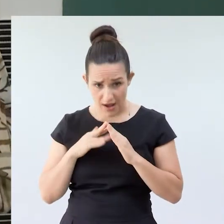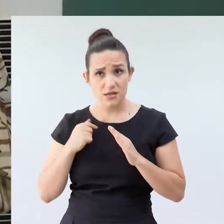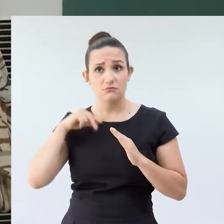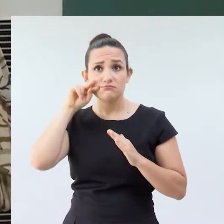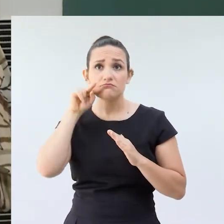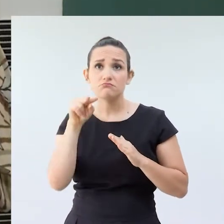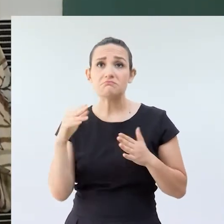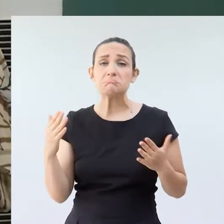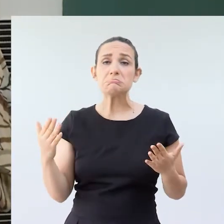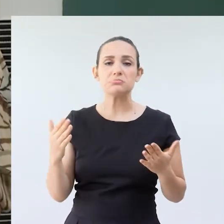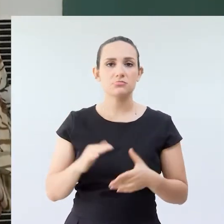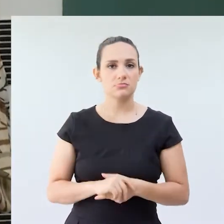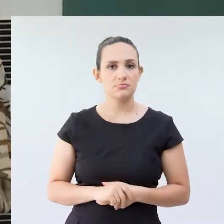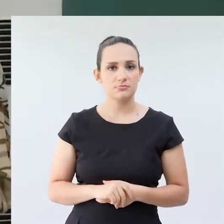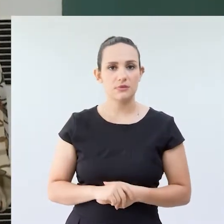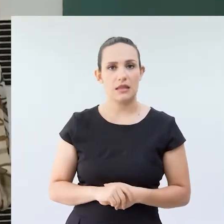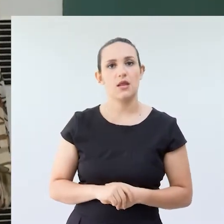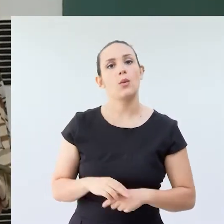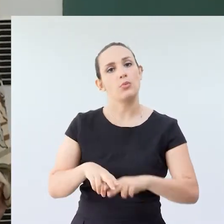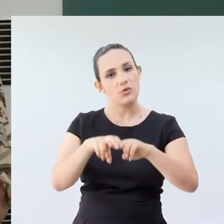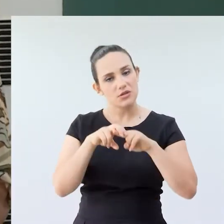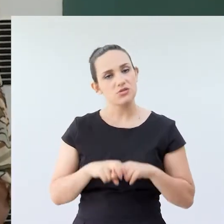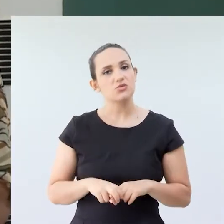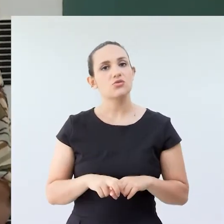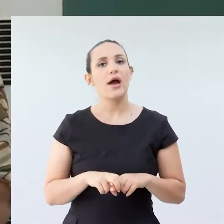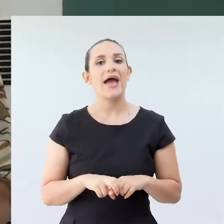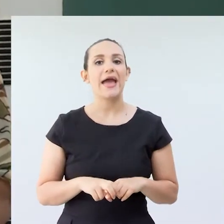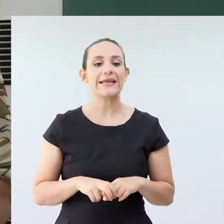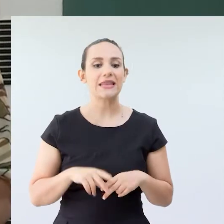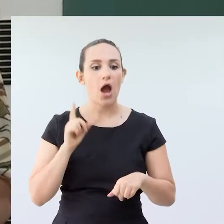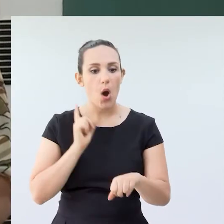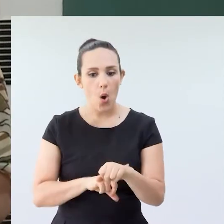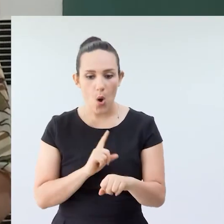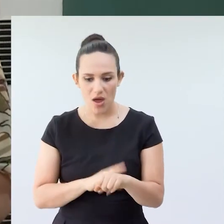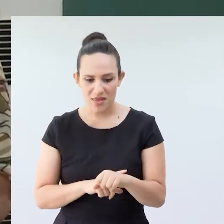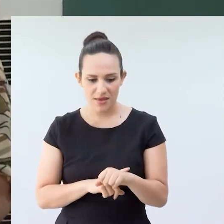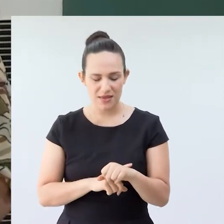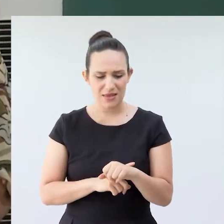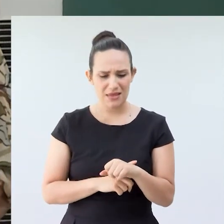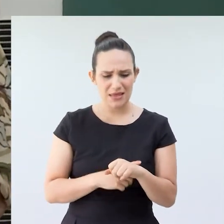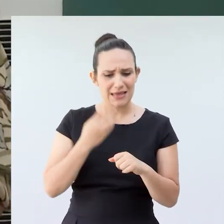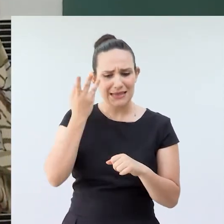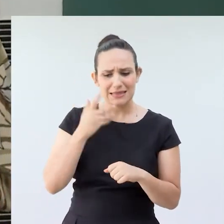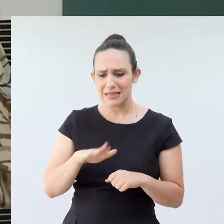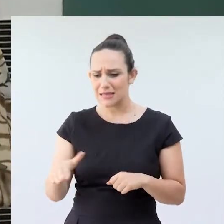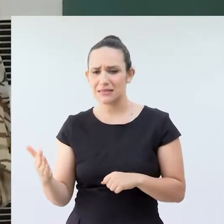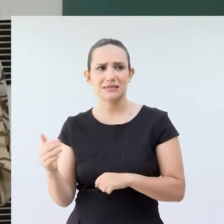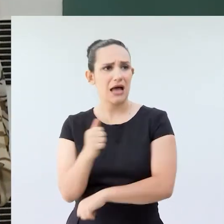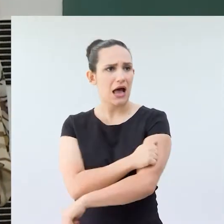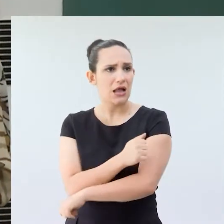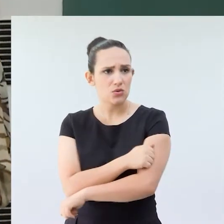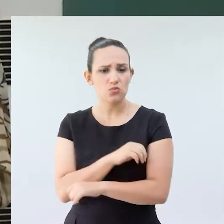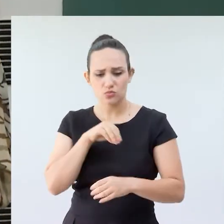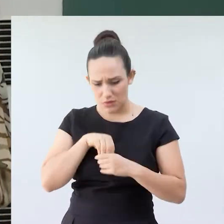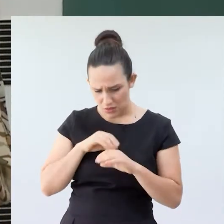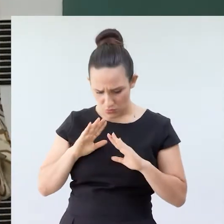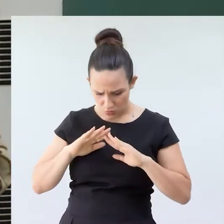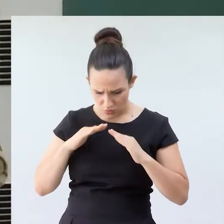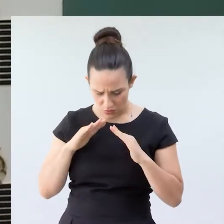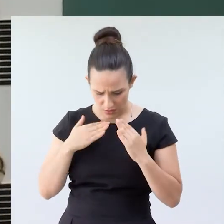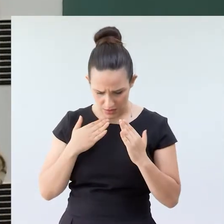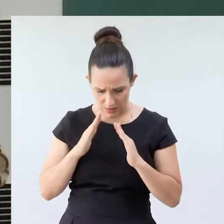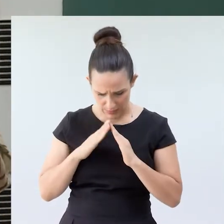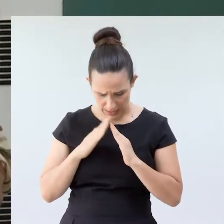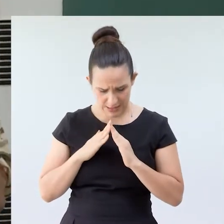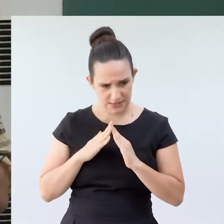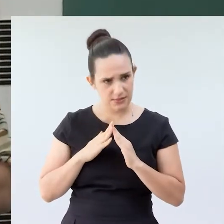família. No momento que nós trouxemos para dentro da casa da família, nós fizemos do pai e da mãe, atribuímos